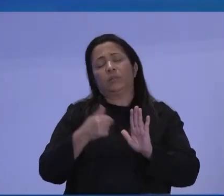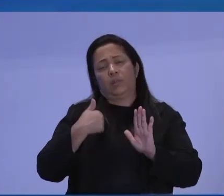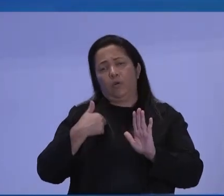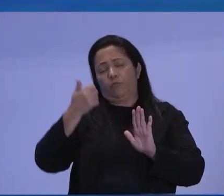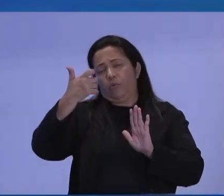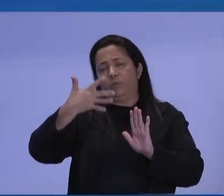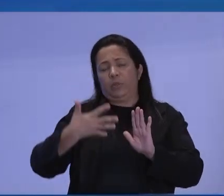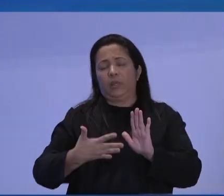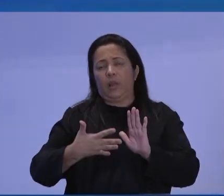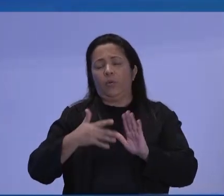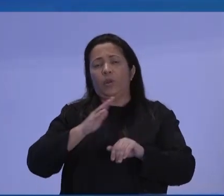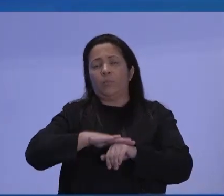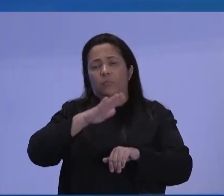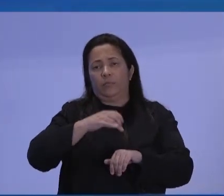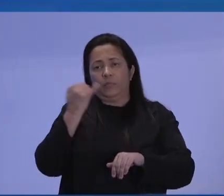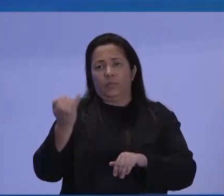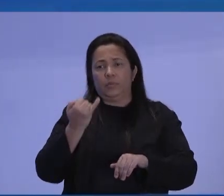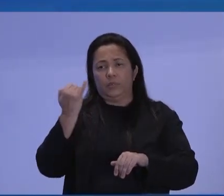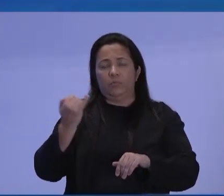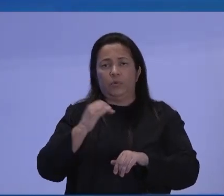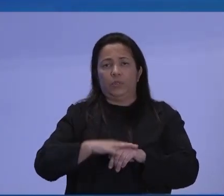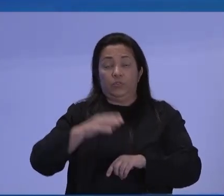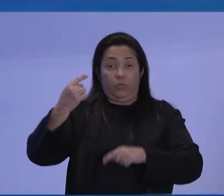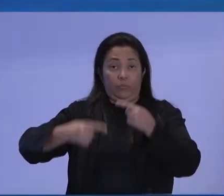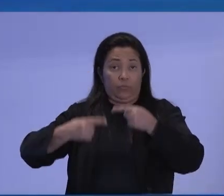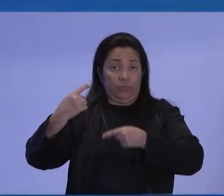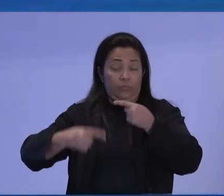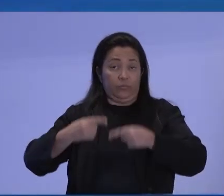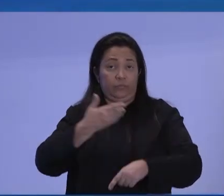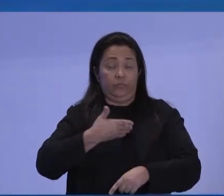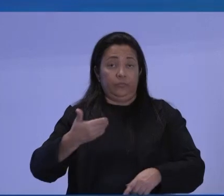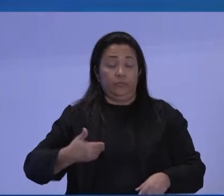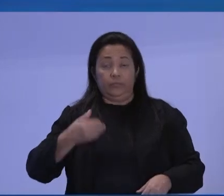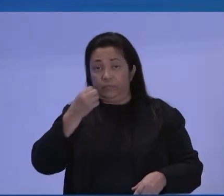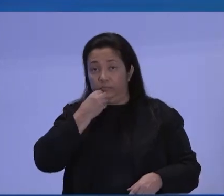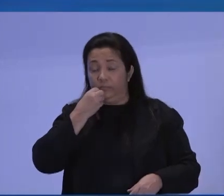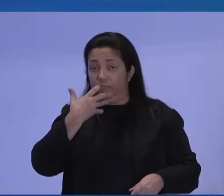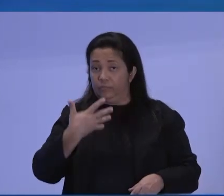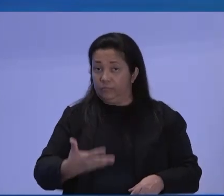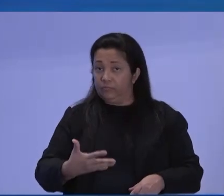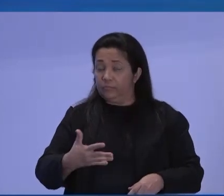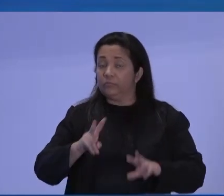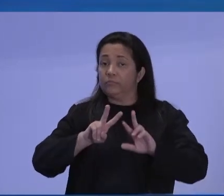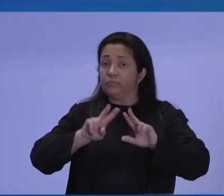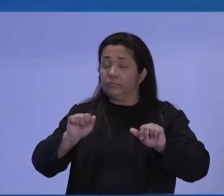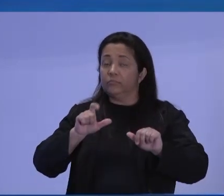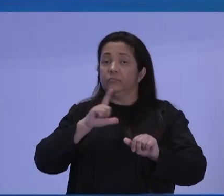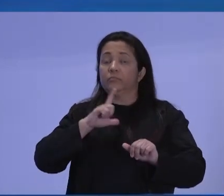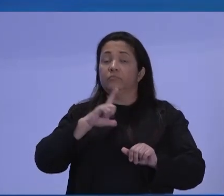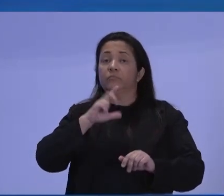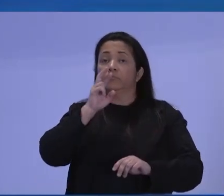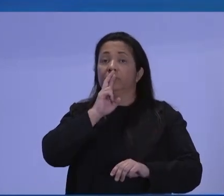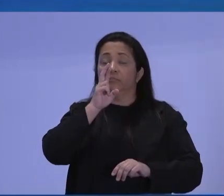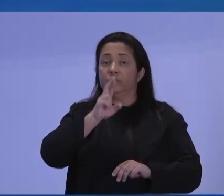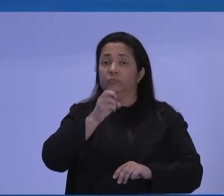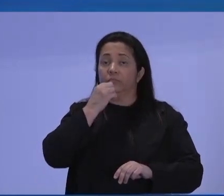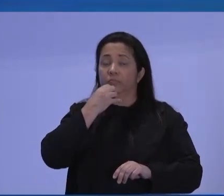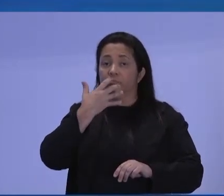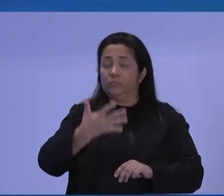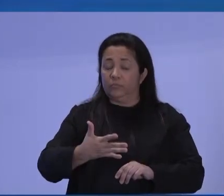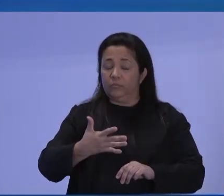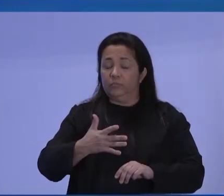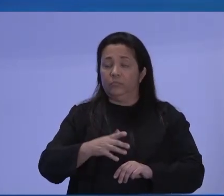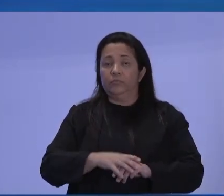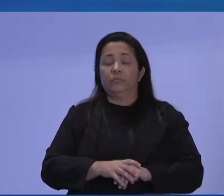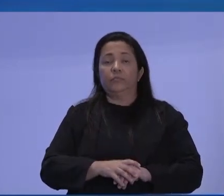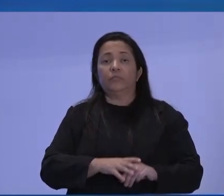ter no estado em que, após políticas boas, o resultado imediato é o aumento do número de casos para uma queda posterior.